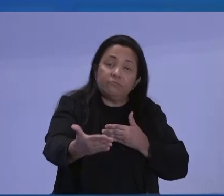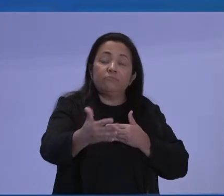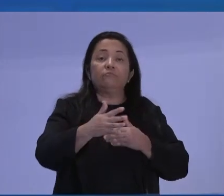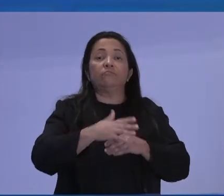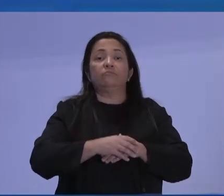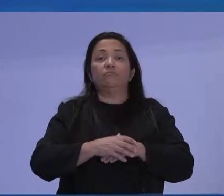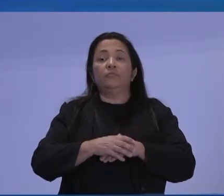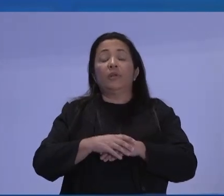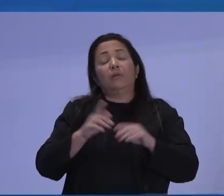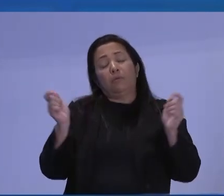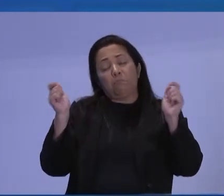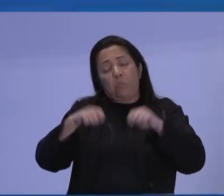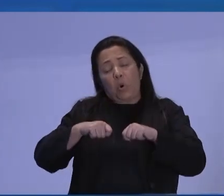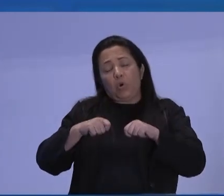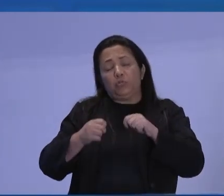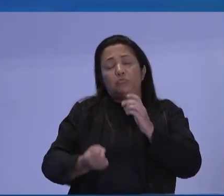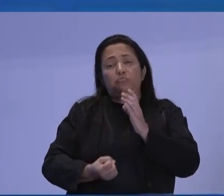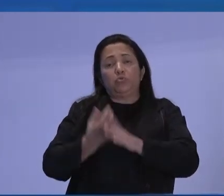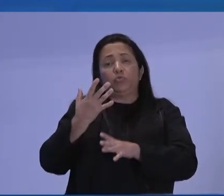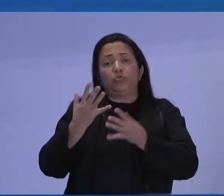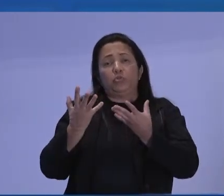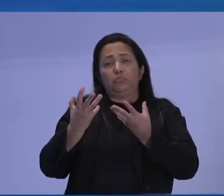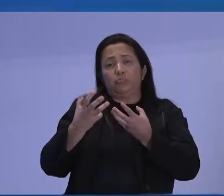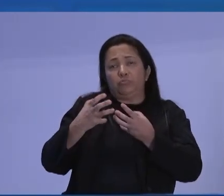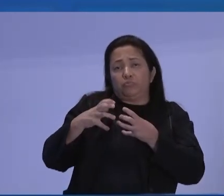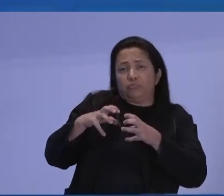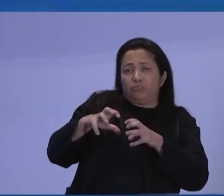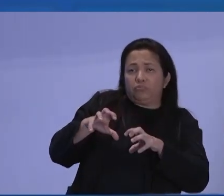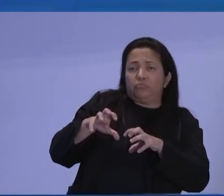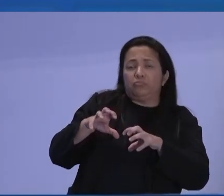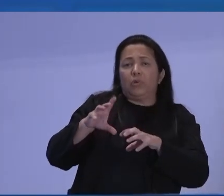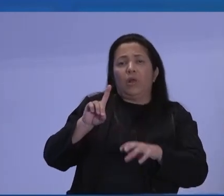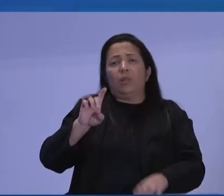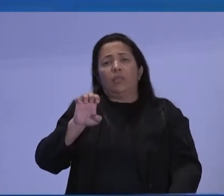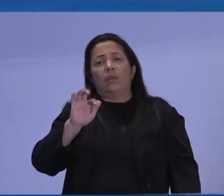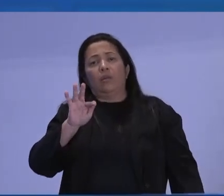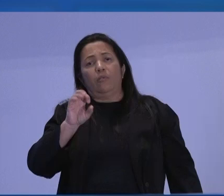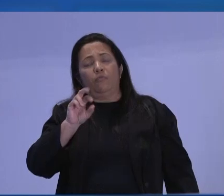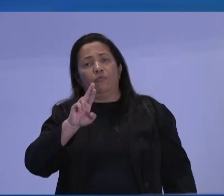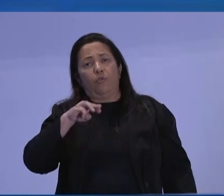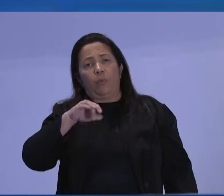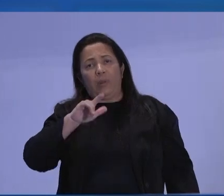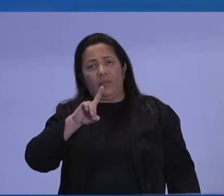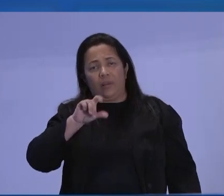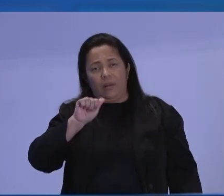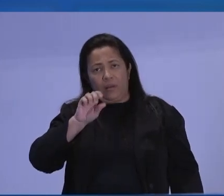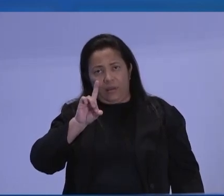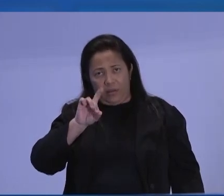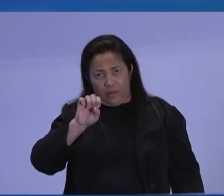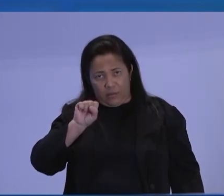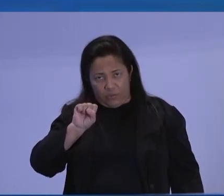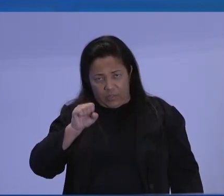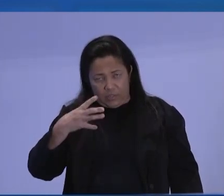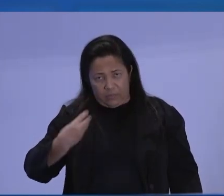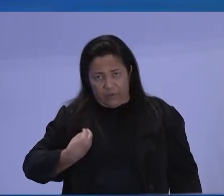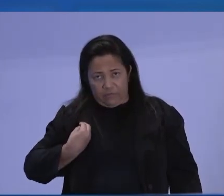ter deformidades, incapacidades para o resto da vida. Então, é a importância dos dados infantis aí para a luta contra a hanseníase.